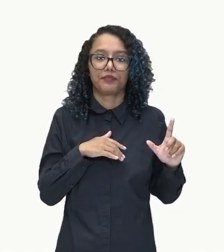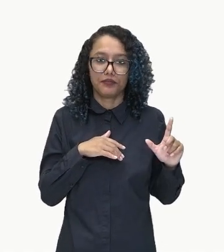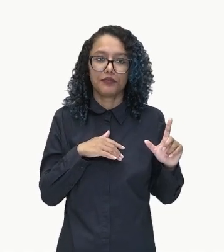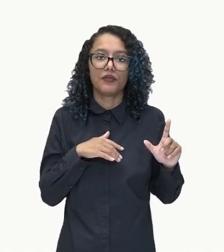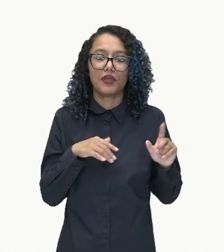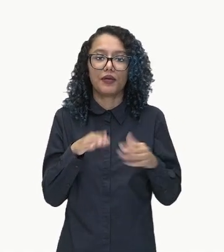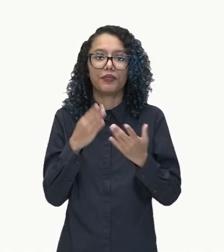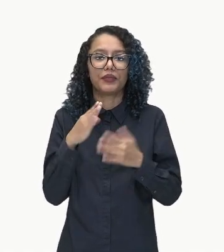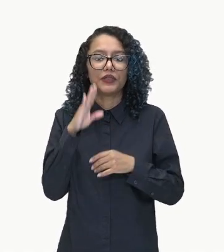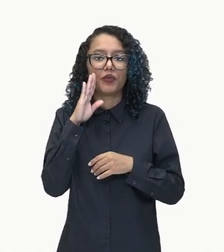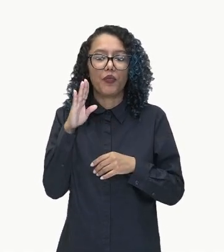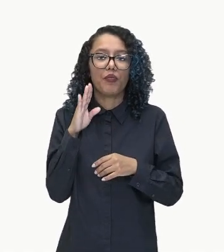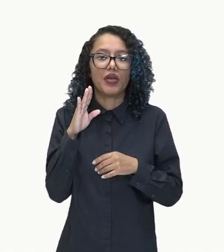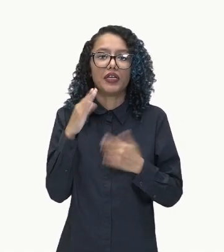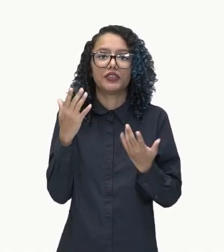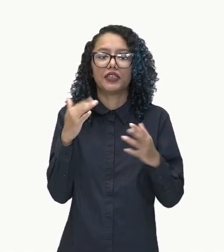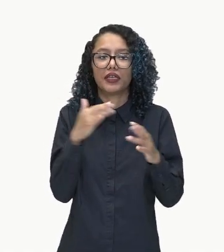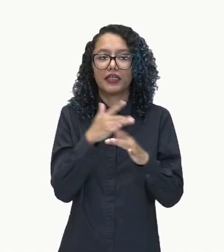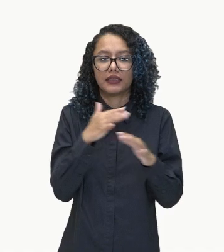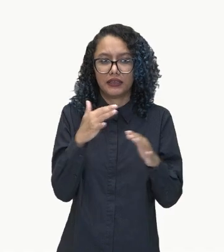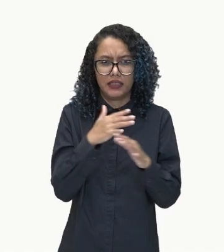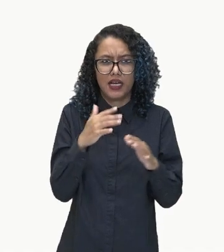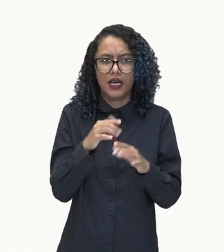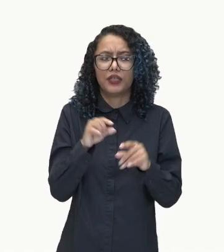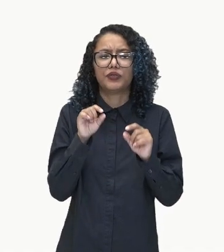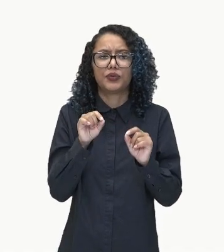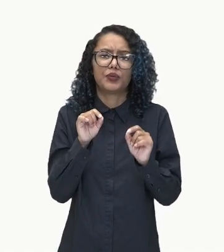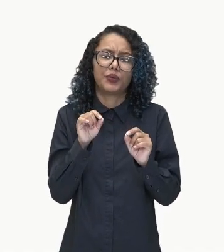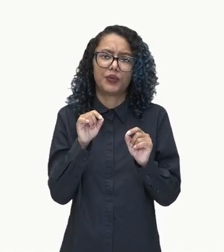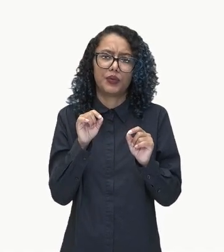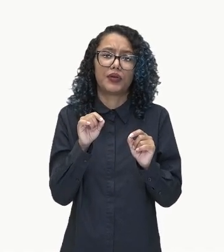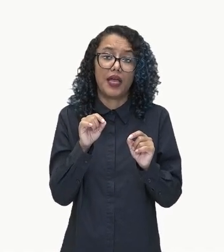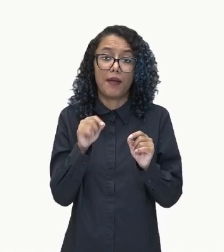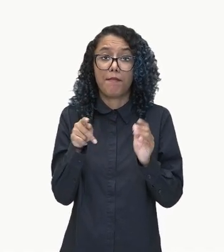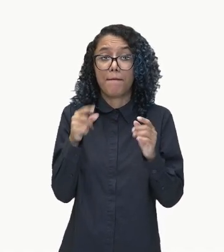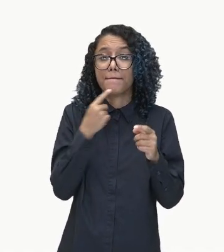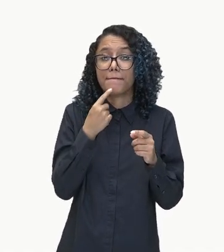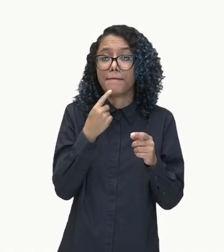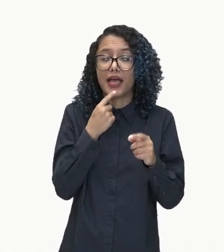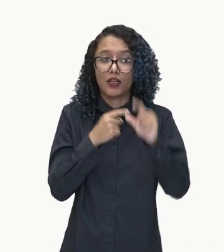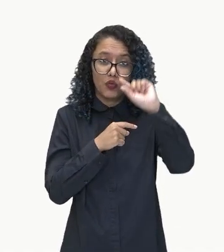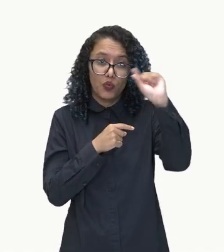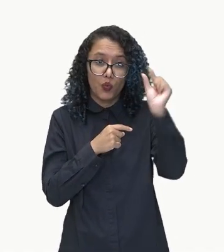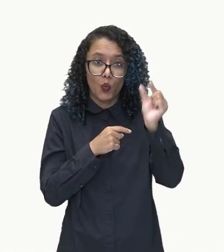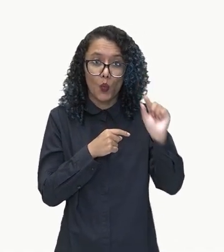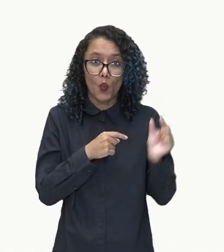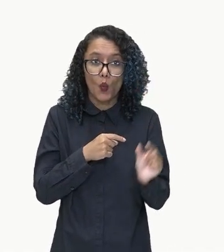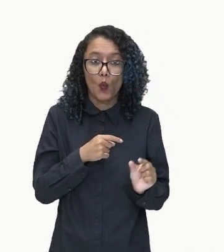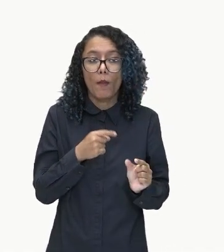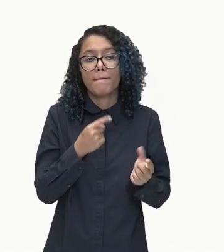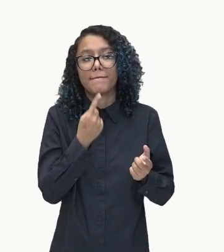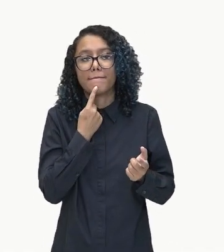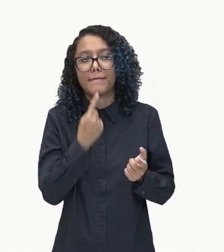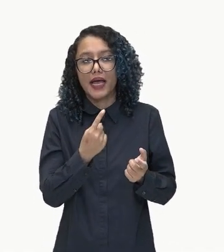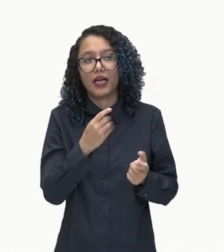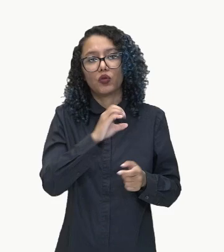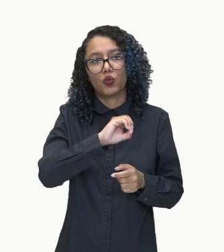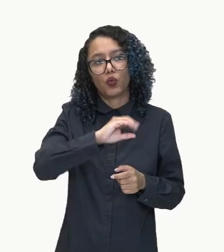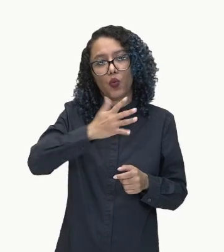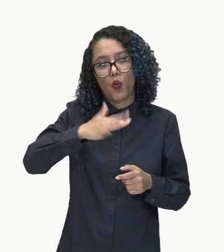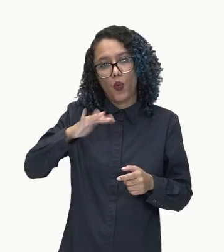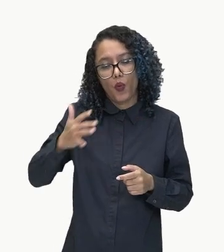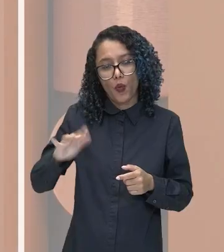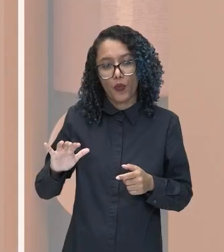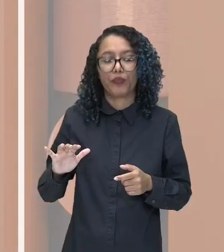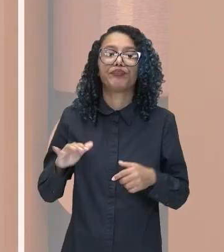aí as cidades que estão realmente na área litorânea. Então, isso vai fazer, gente, com que surja